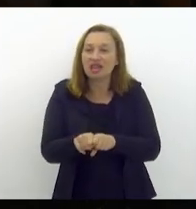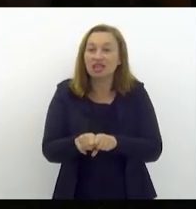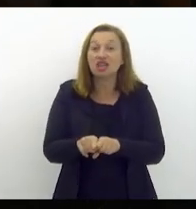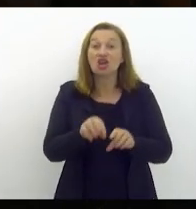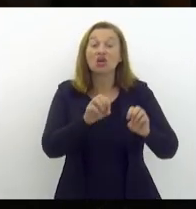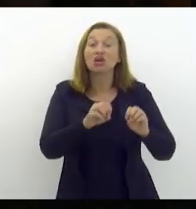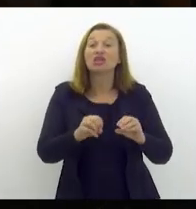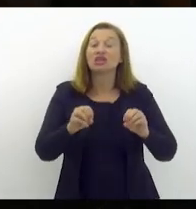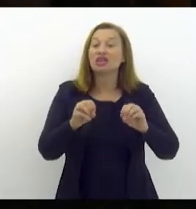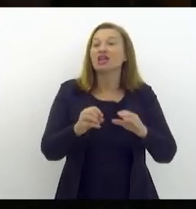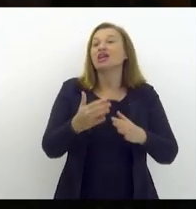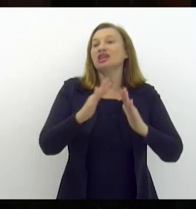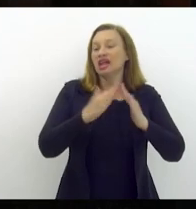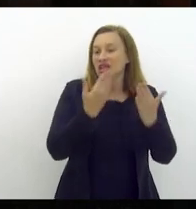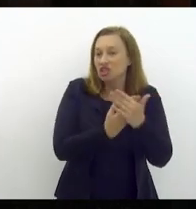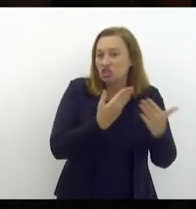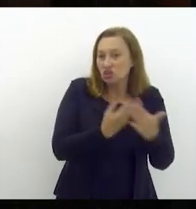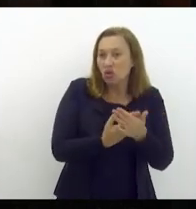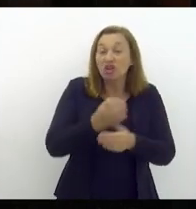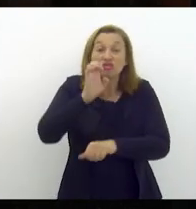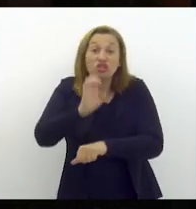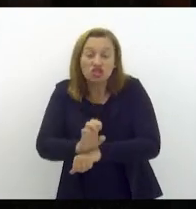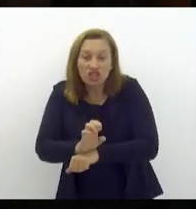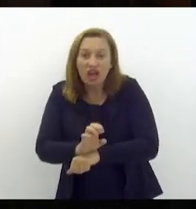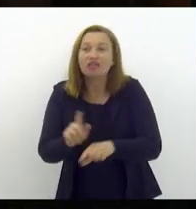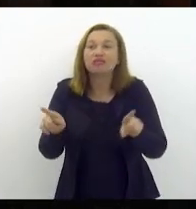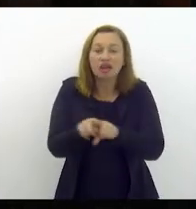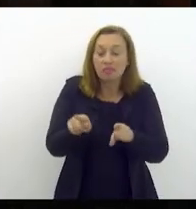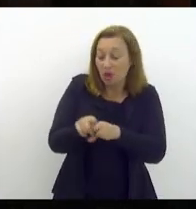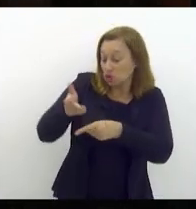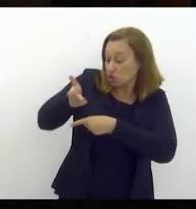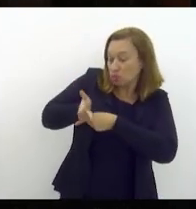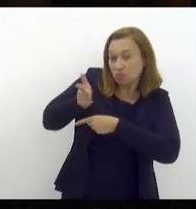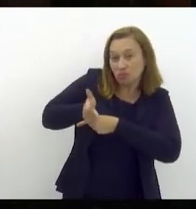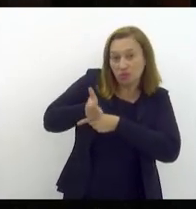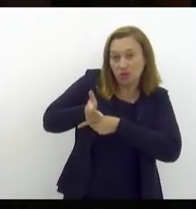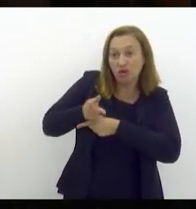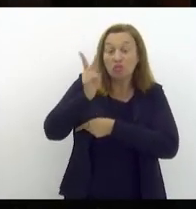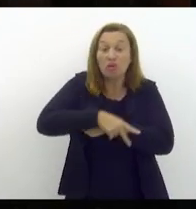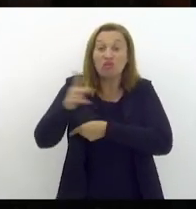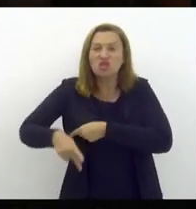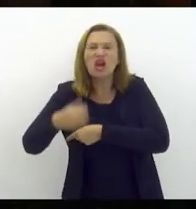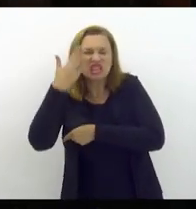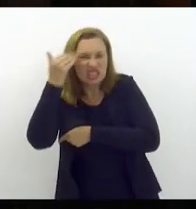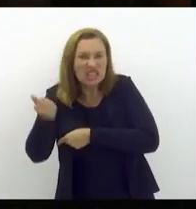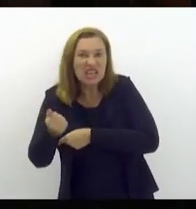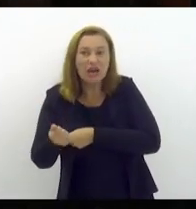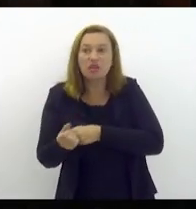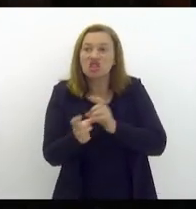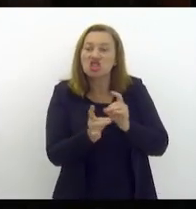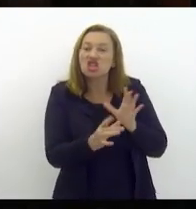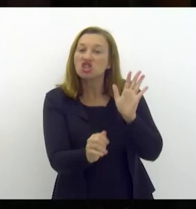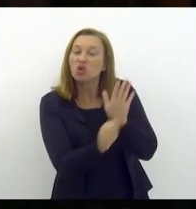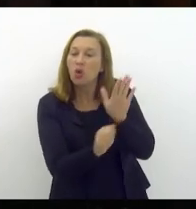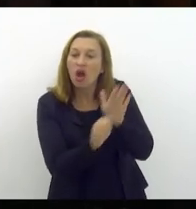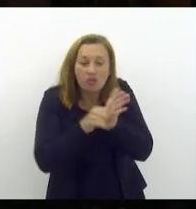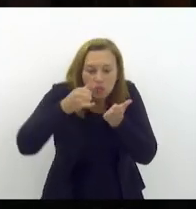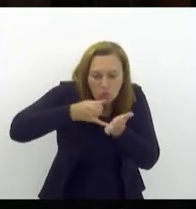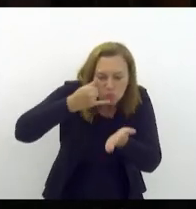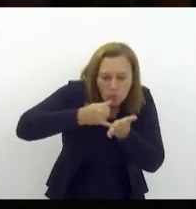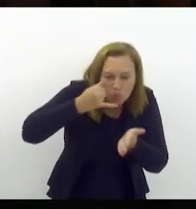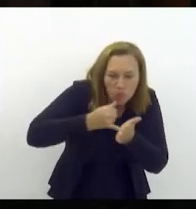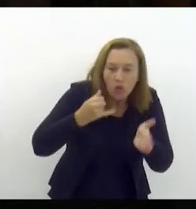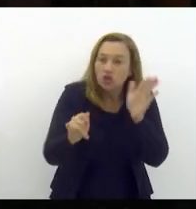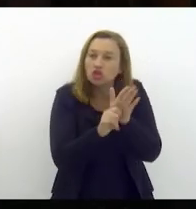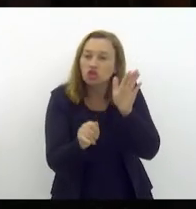ensino do Estado, para que também os professores também sejam monitorados, que a gente sabe de um montão de casos de cocaína, maconha, droga dentro